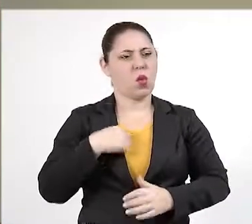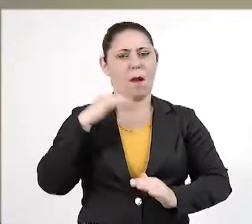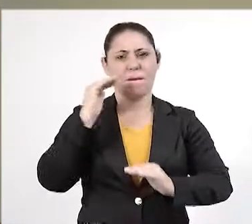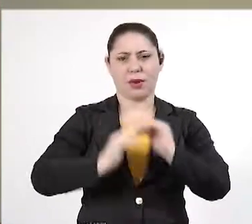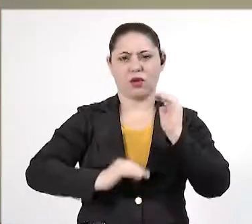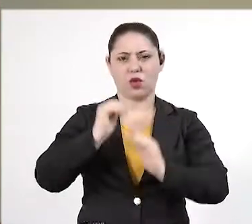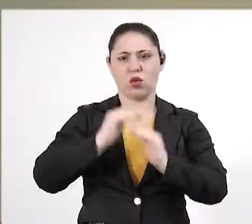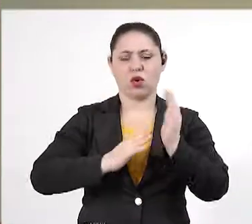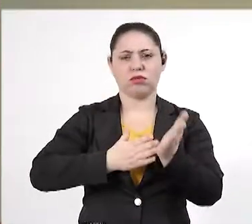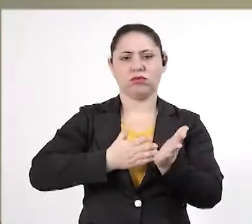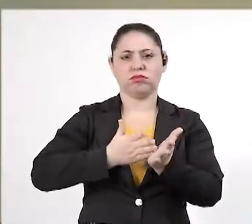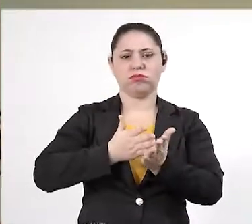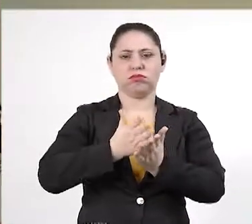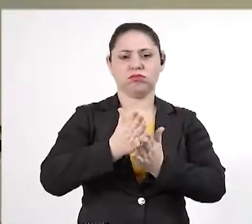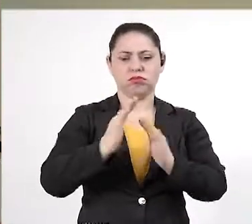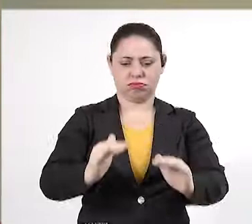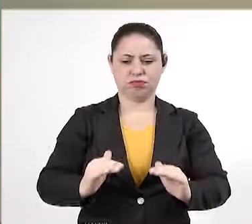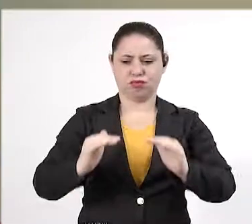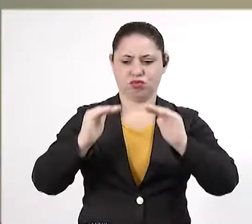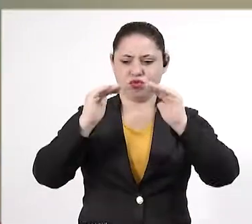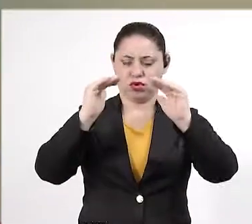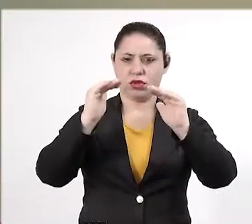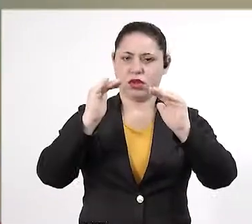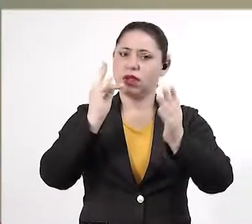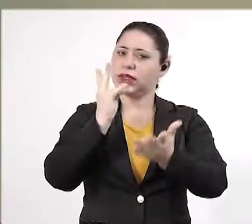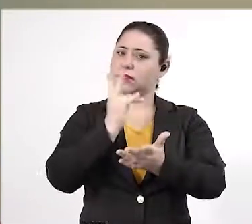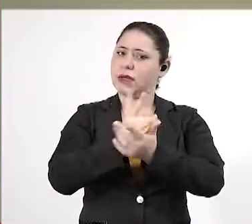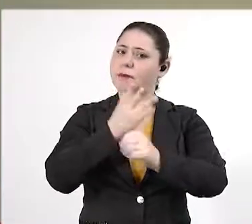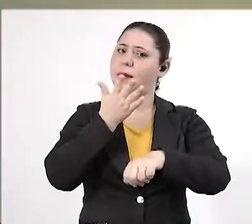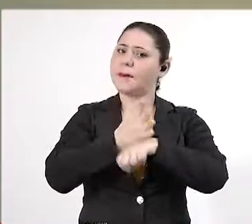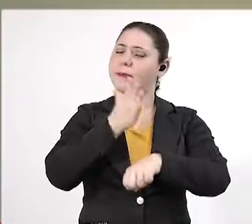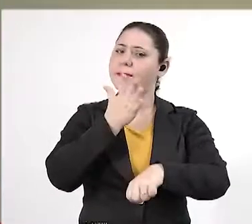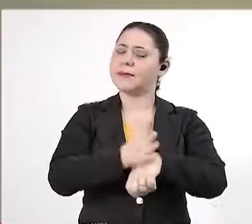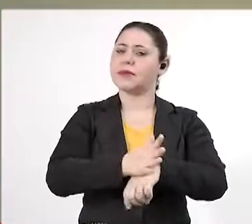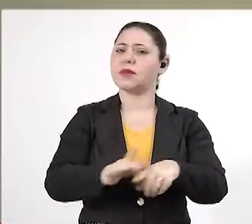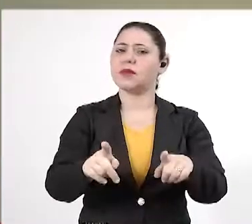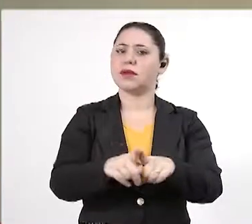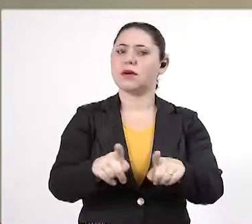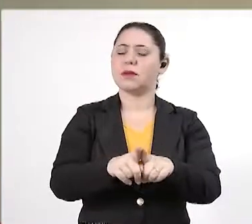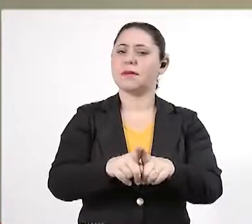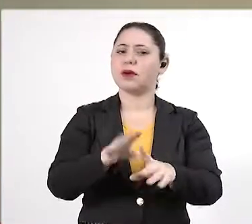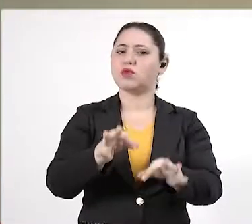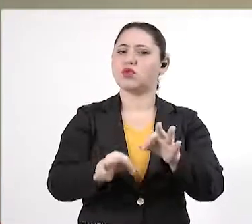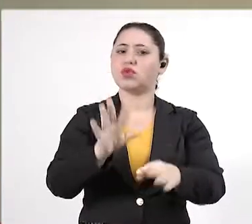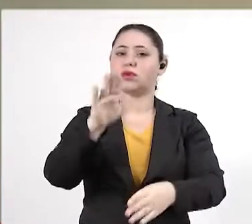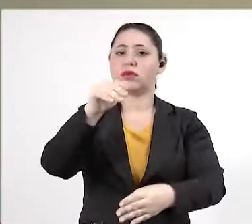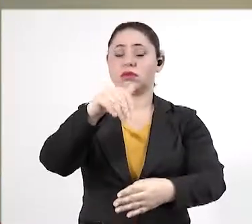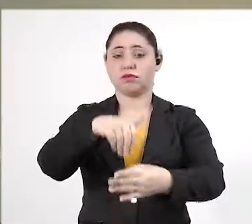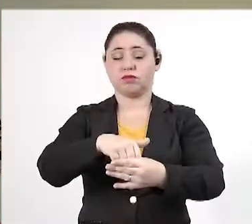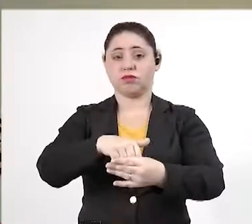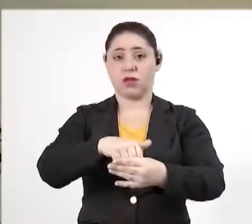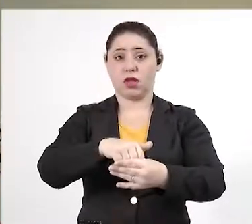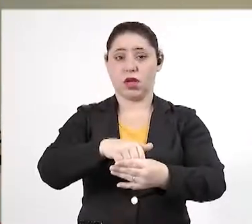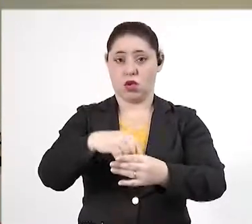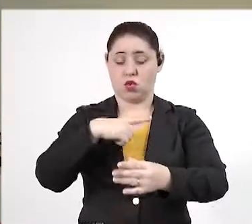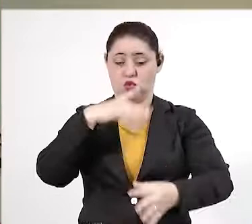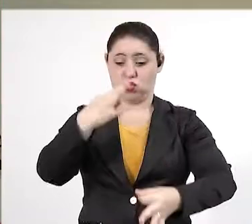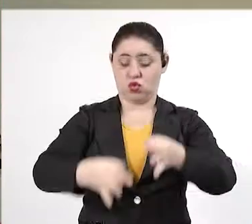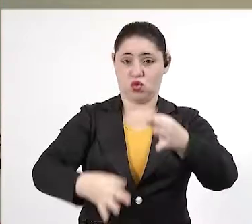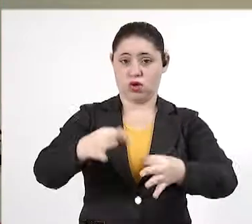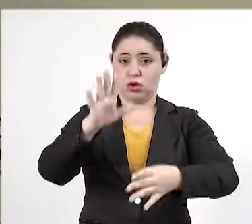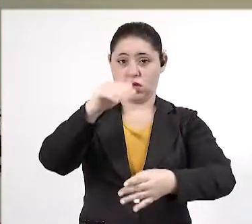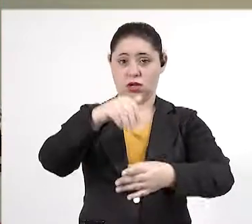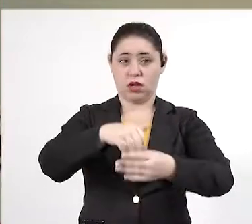A carreira da magistratura, ela leva sempre a gente a exercer também a judicatura eleitoral. Então, eu fui